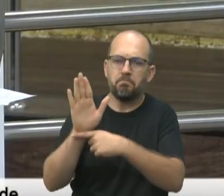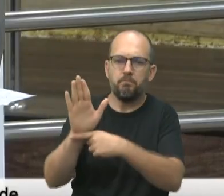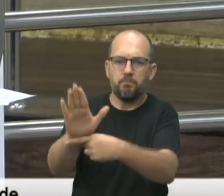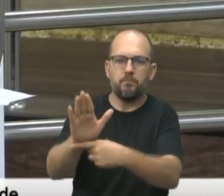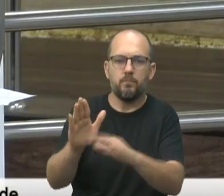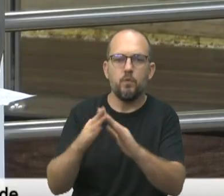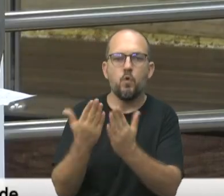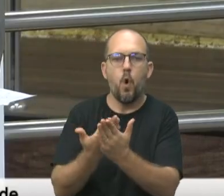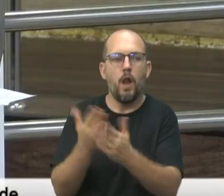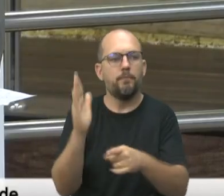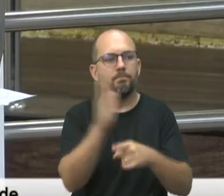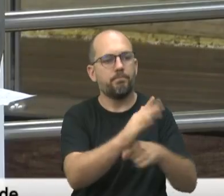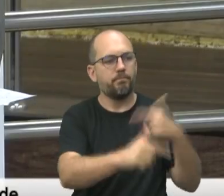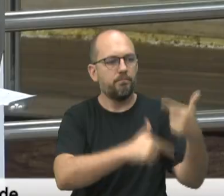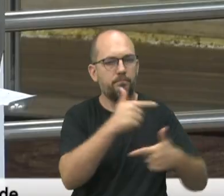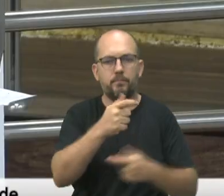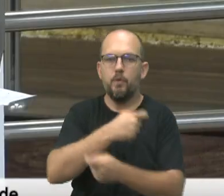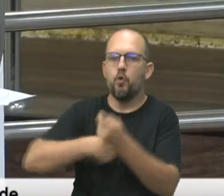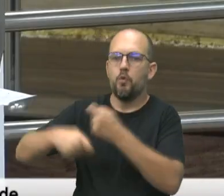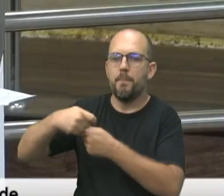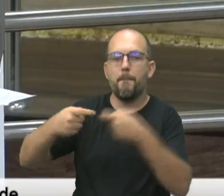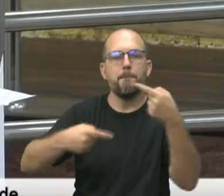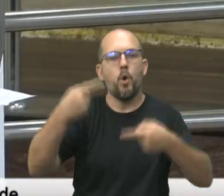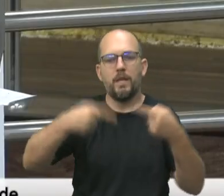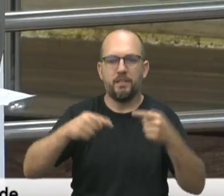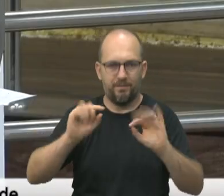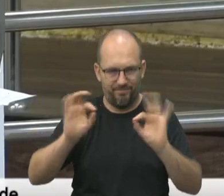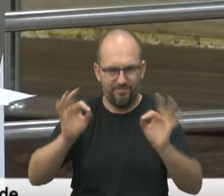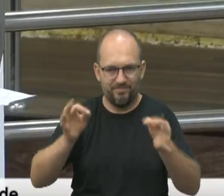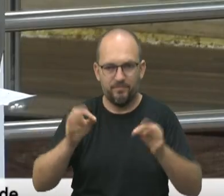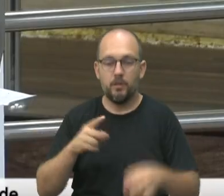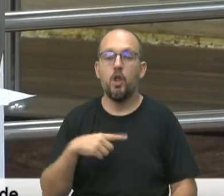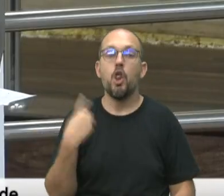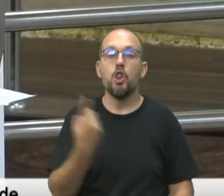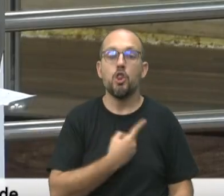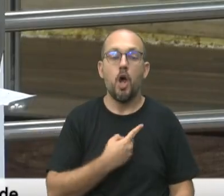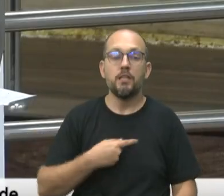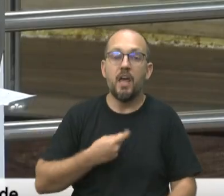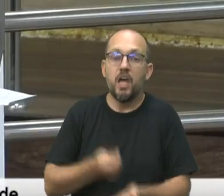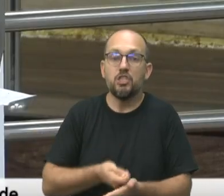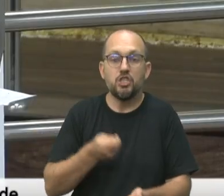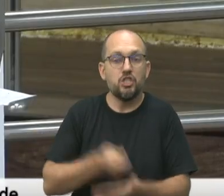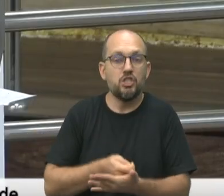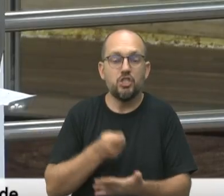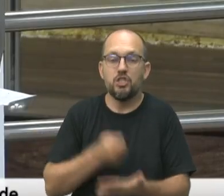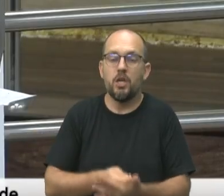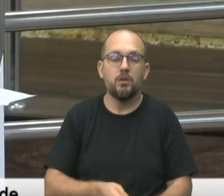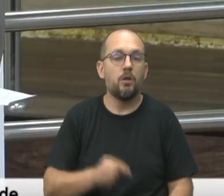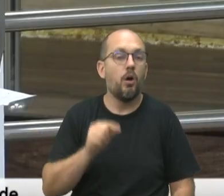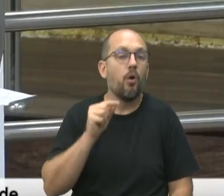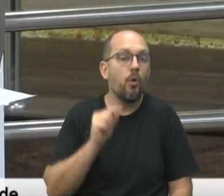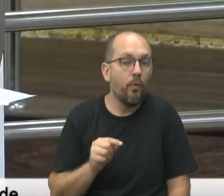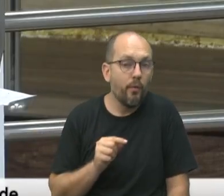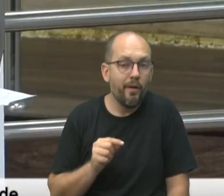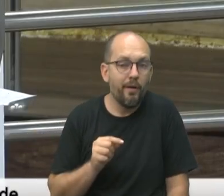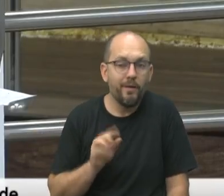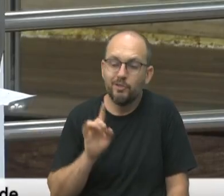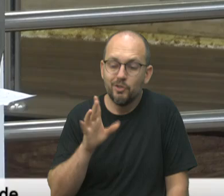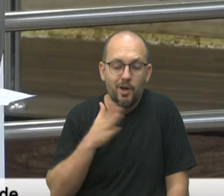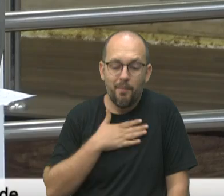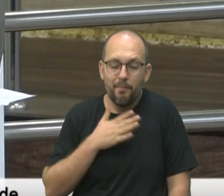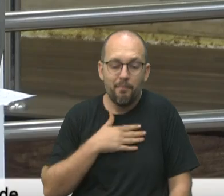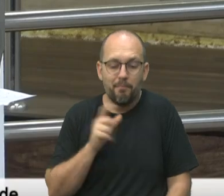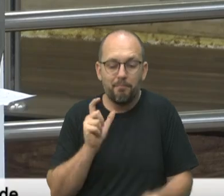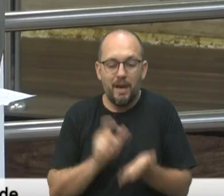no trabalho, na economia, na política. E nós estamos exigindo nada mais do que a nossa parte